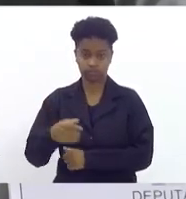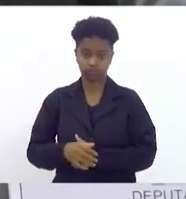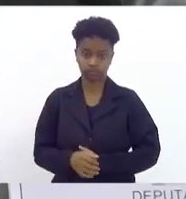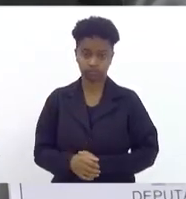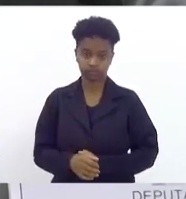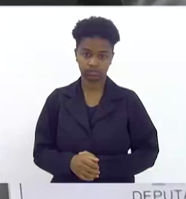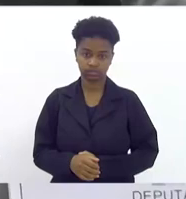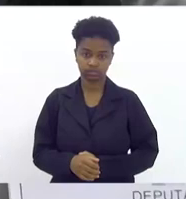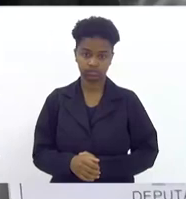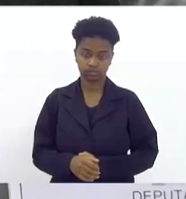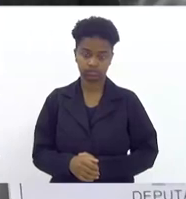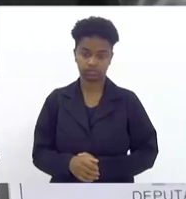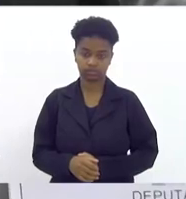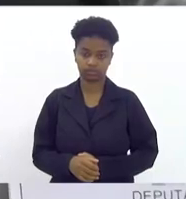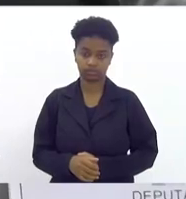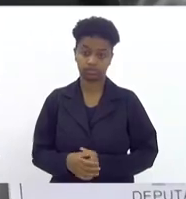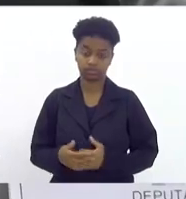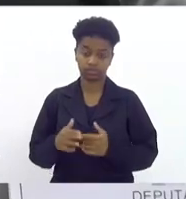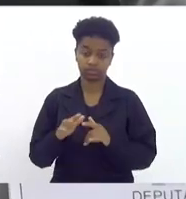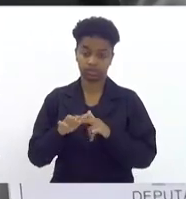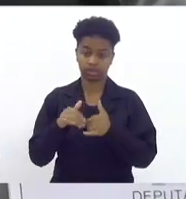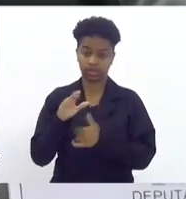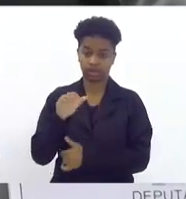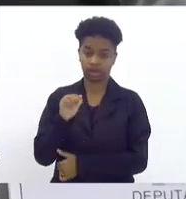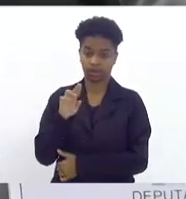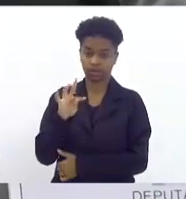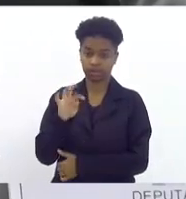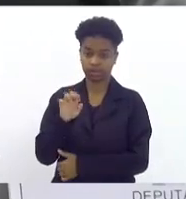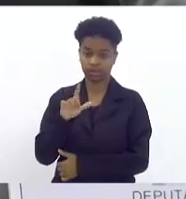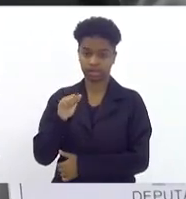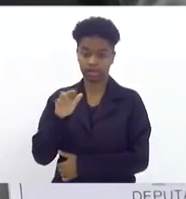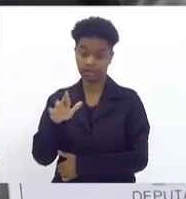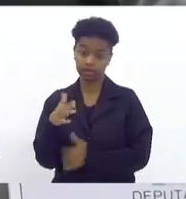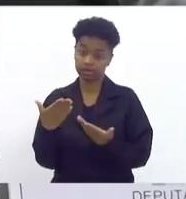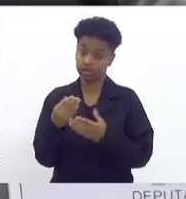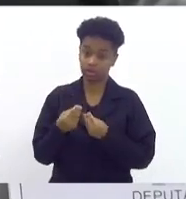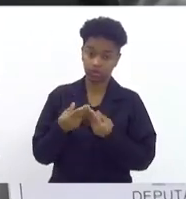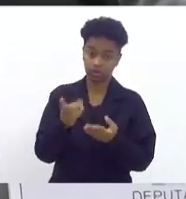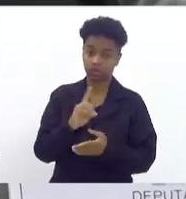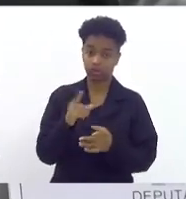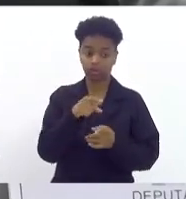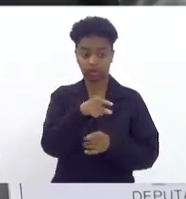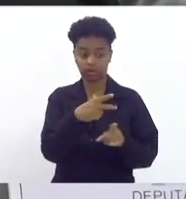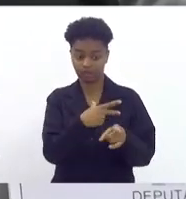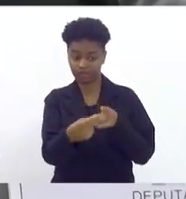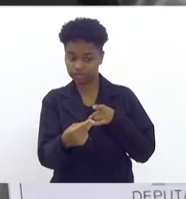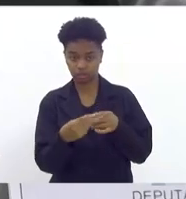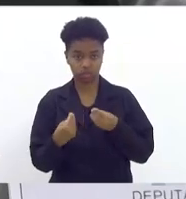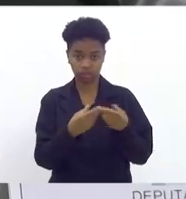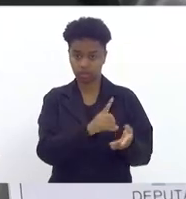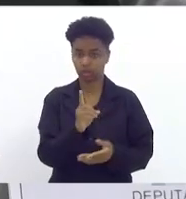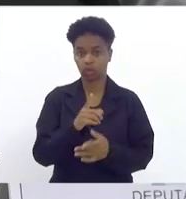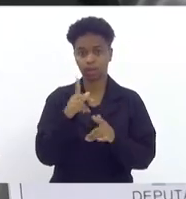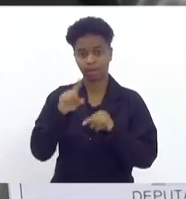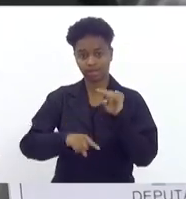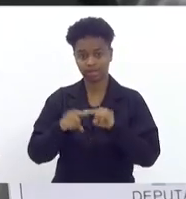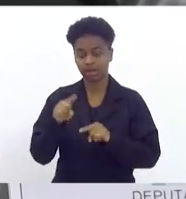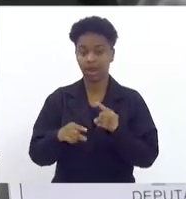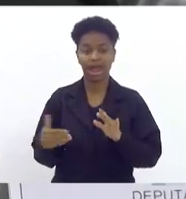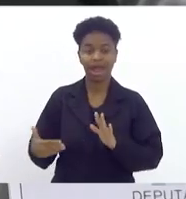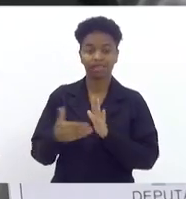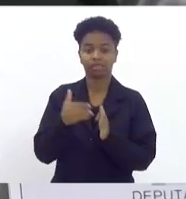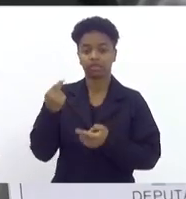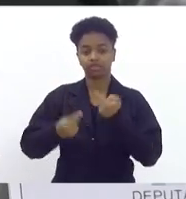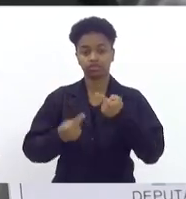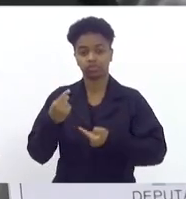em medida cautelar, não entregando, então, ao vencedor do leilão esse material enquanto houvesse a